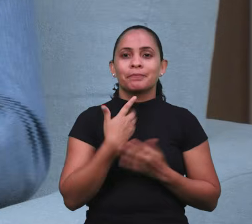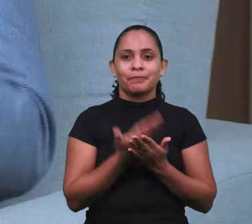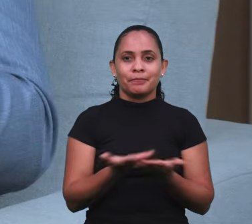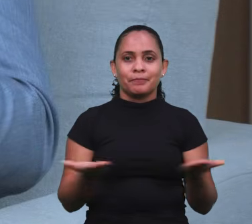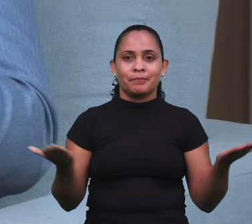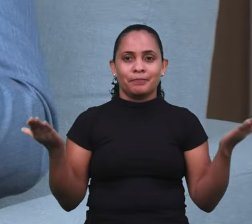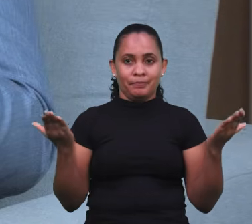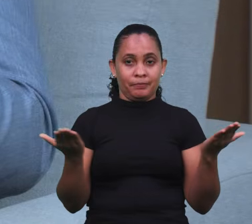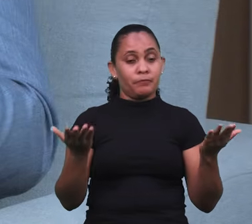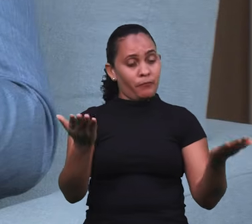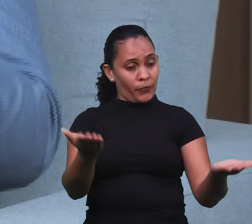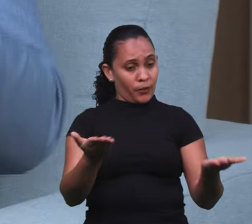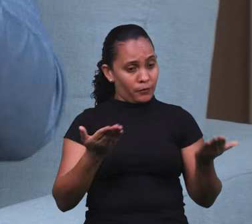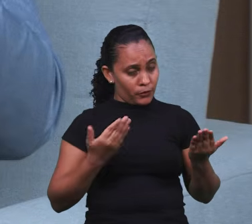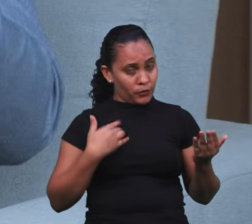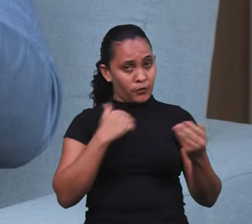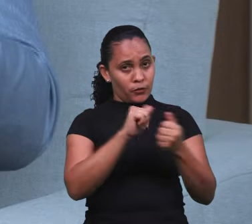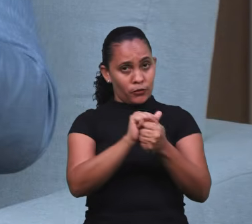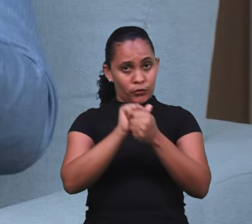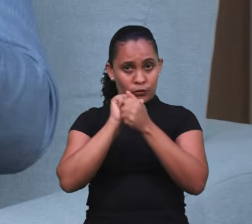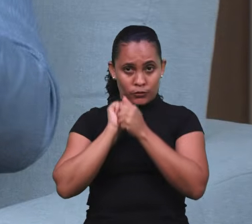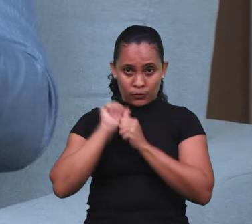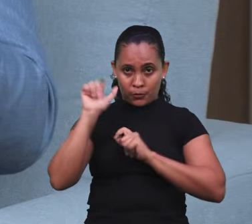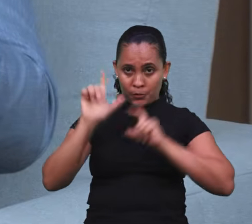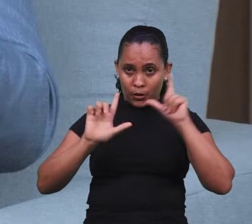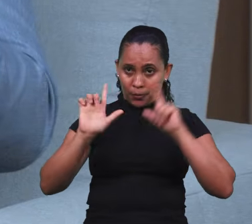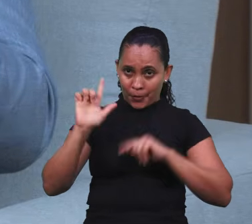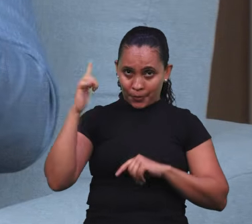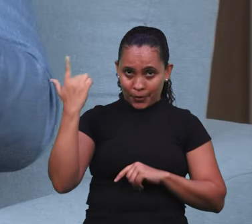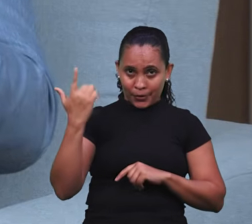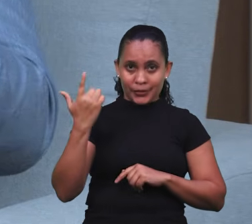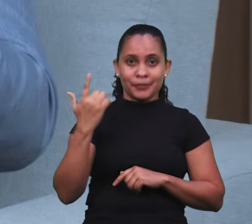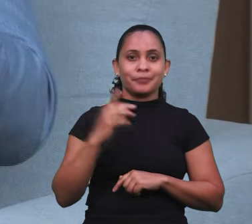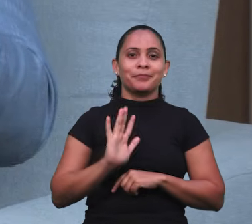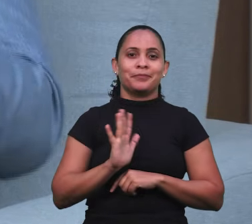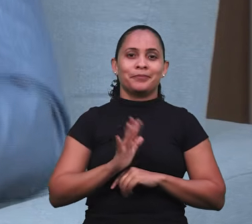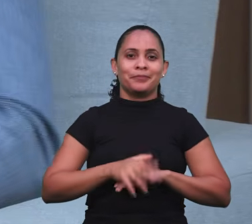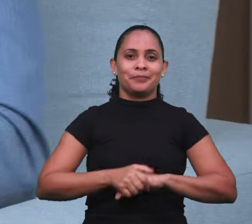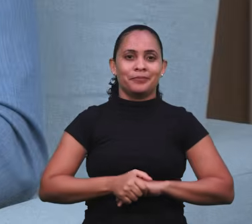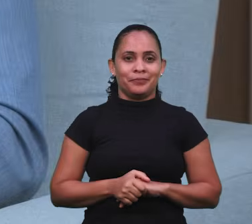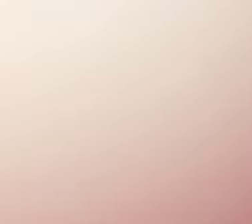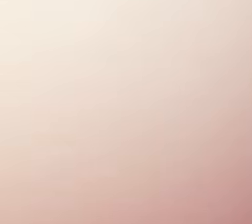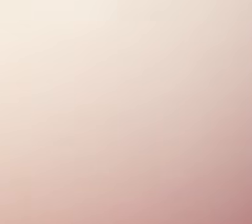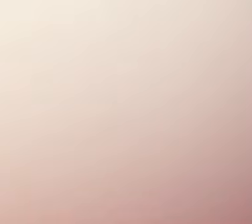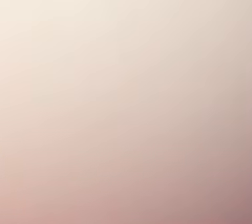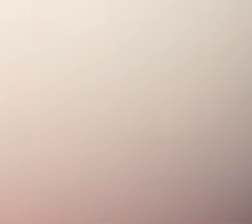aqui despedir, deixando já o convite para que participe do próximo episódio também. Até breve.